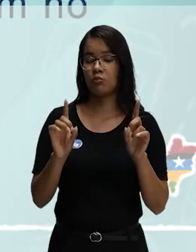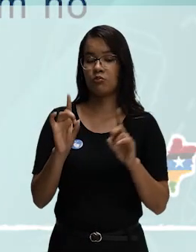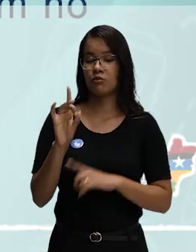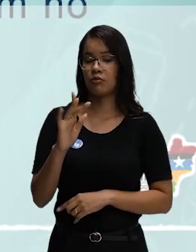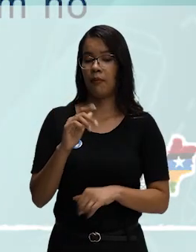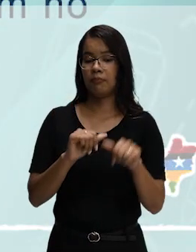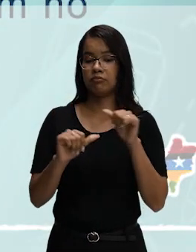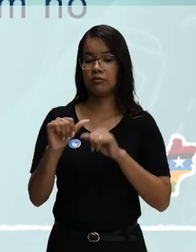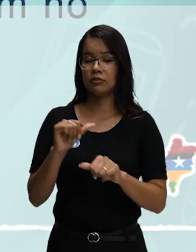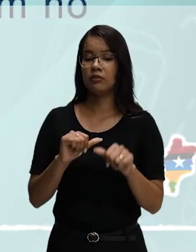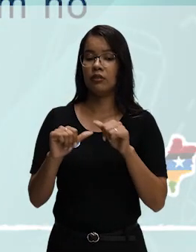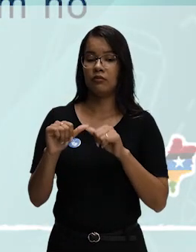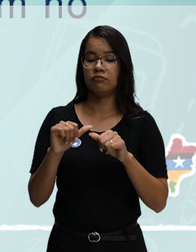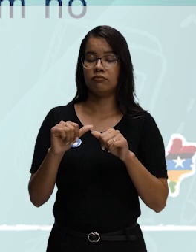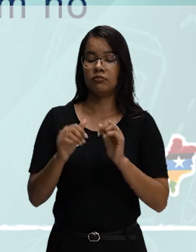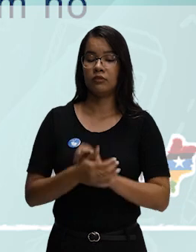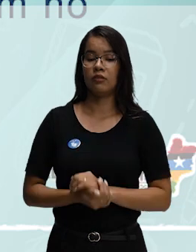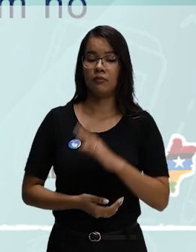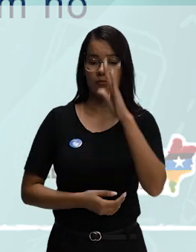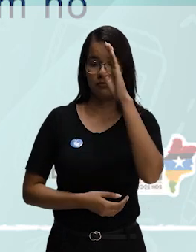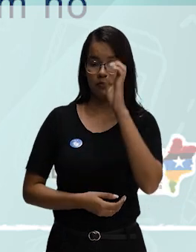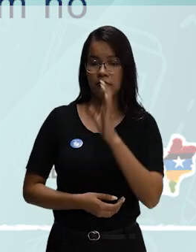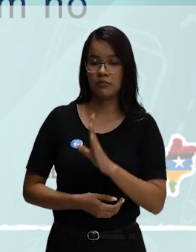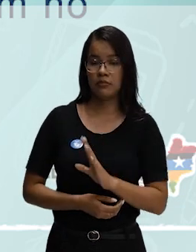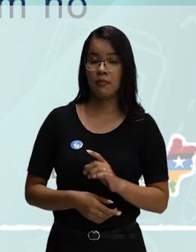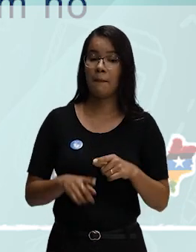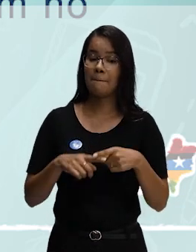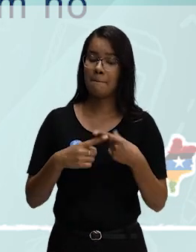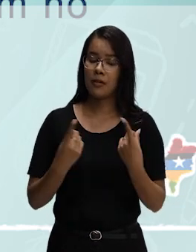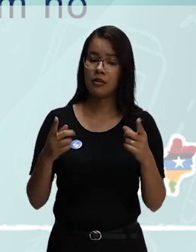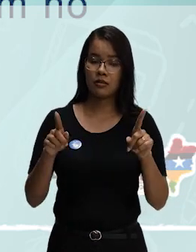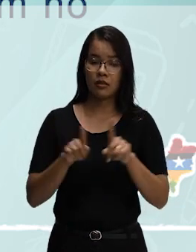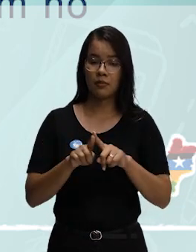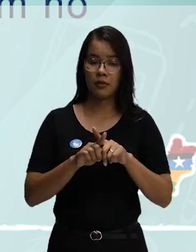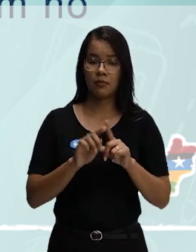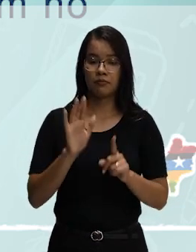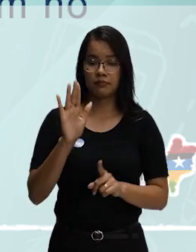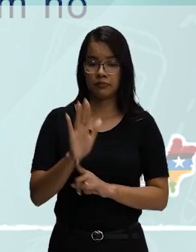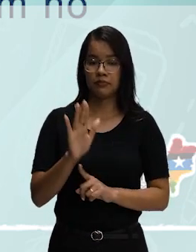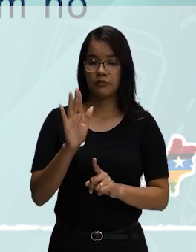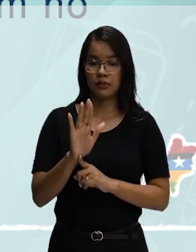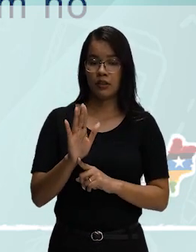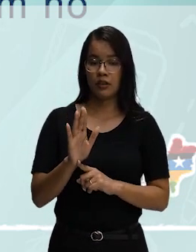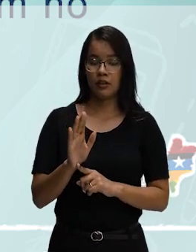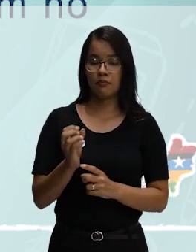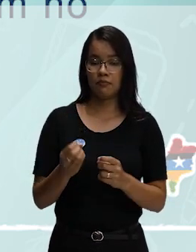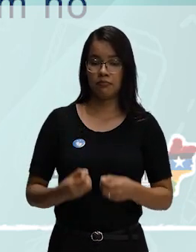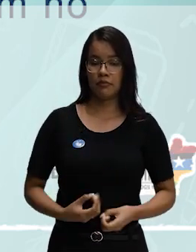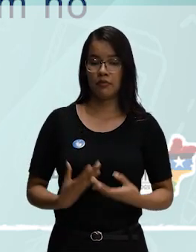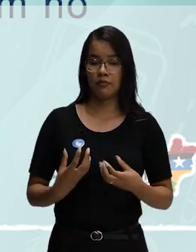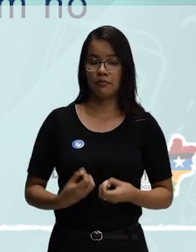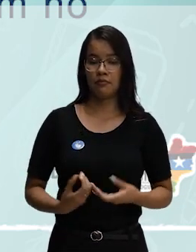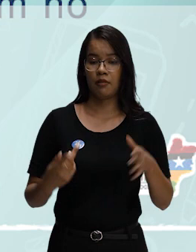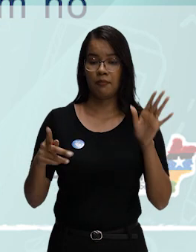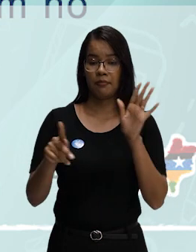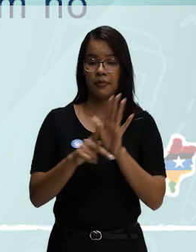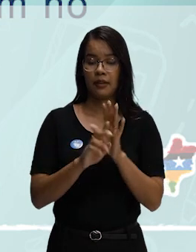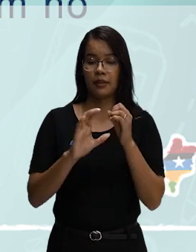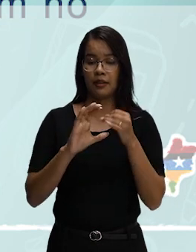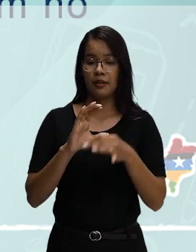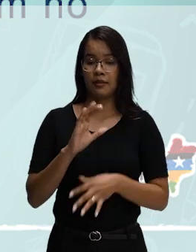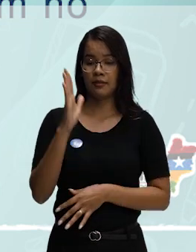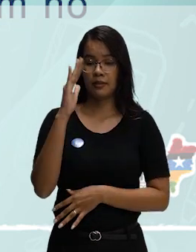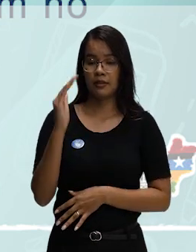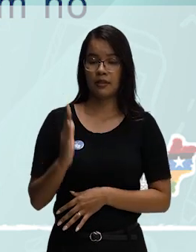do brasileiro de encarar o fluxo de elementos culturais do mundo, mas também colocou em evidência a produção própria, a característica brasileira na